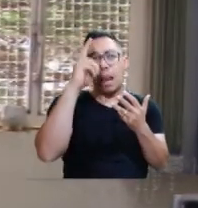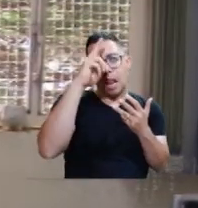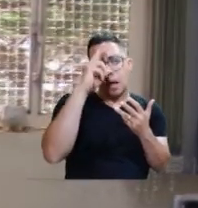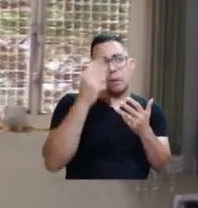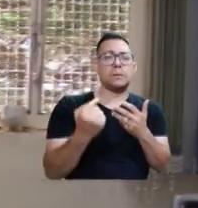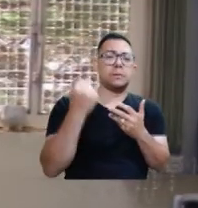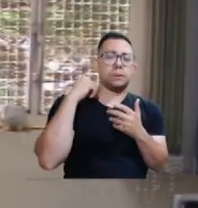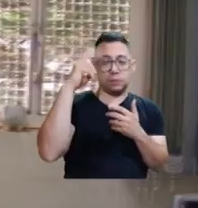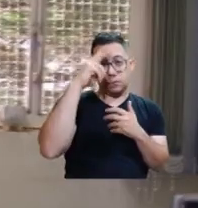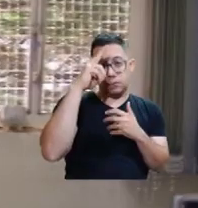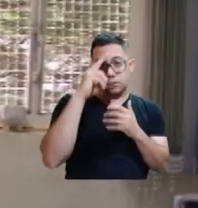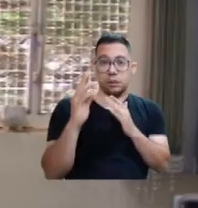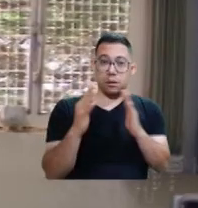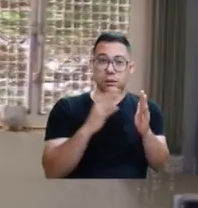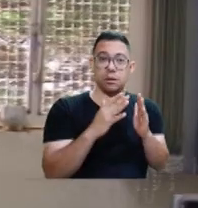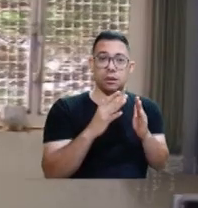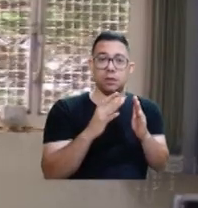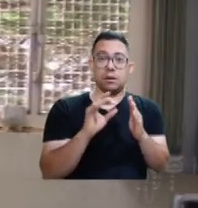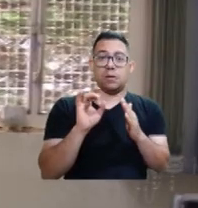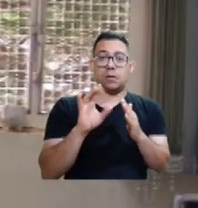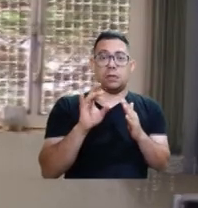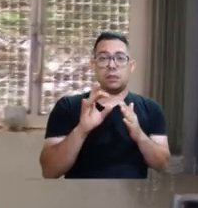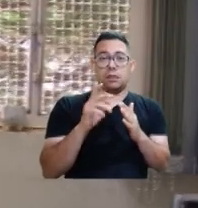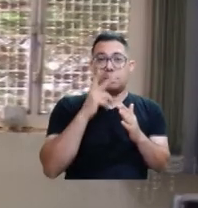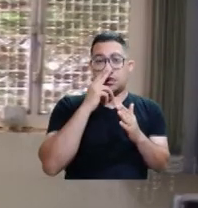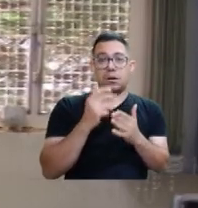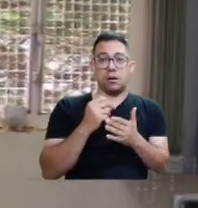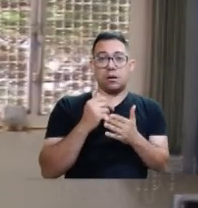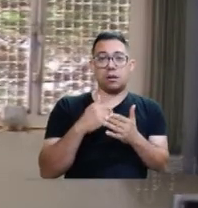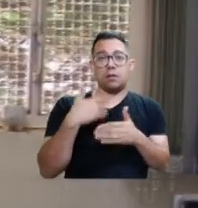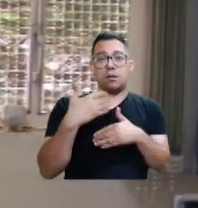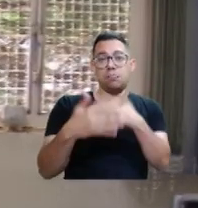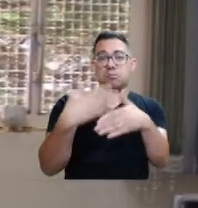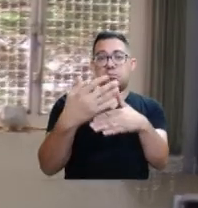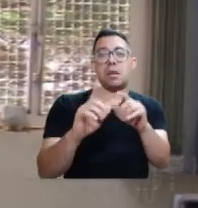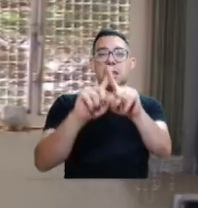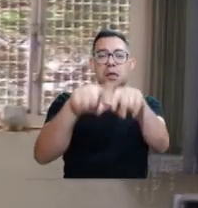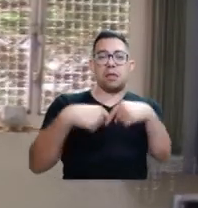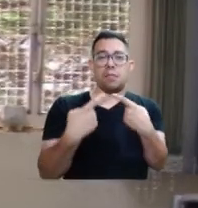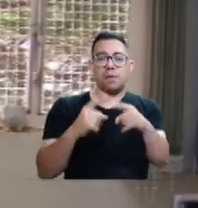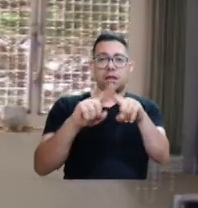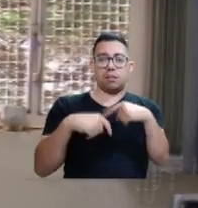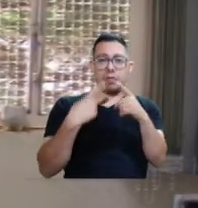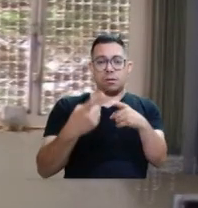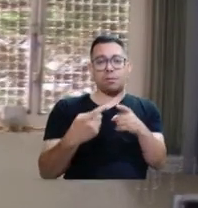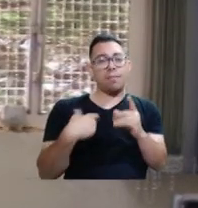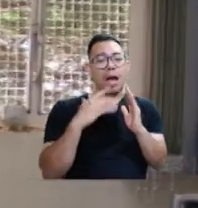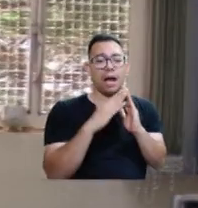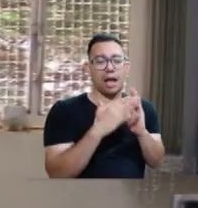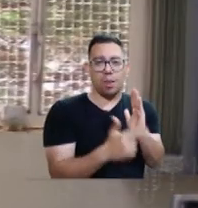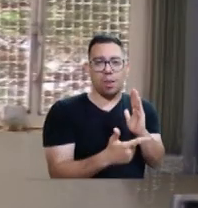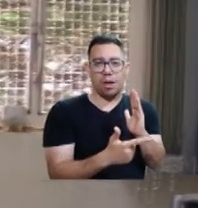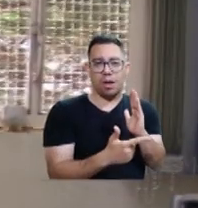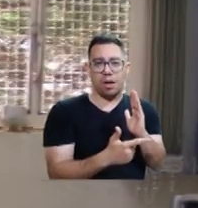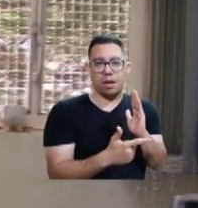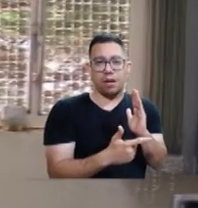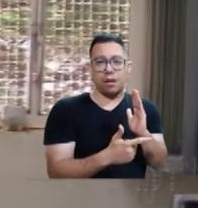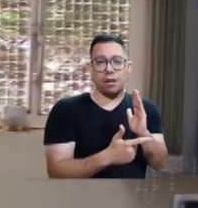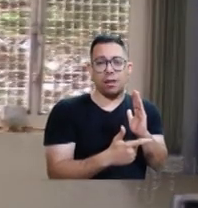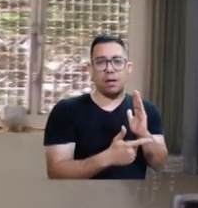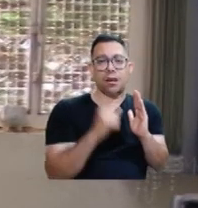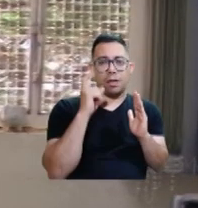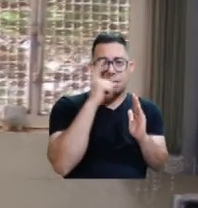que vai trazer o neto, vai dizer, olha, era assim, tal coisa, vai contar uma história, mas que não vai de fato fazer um empréstimo